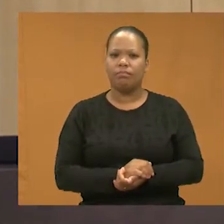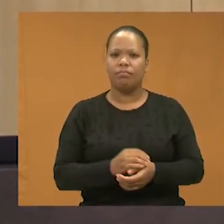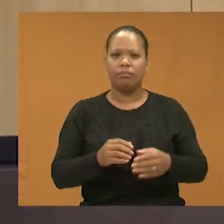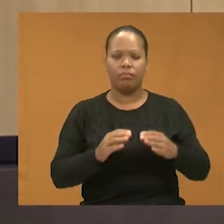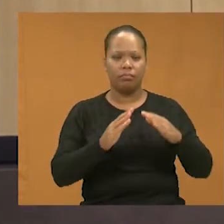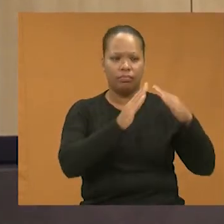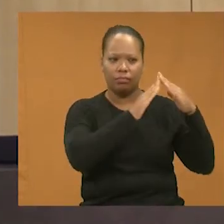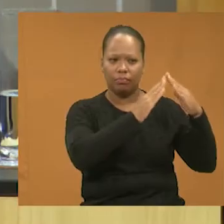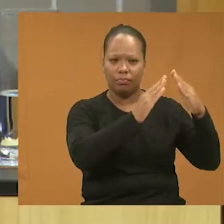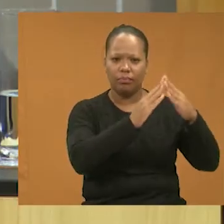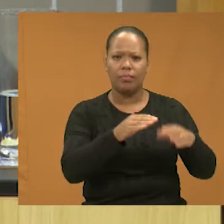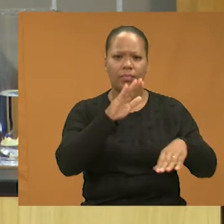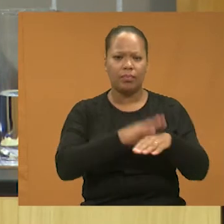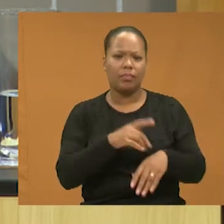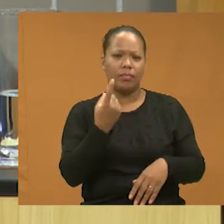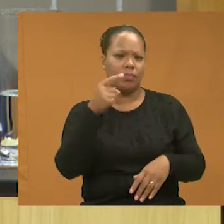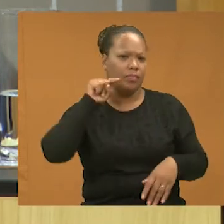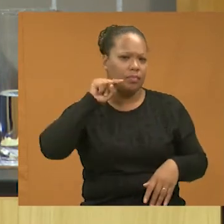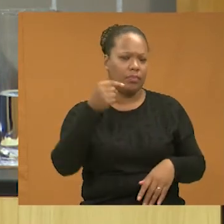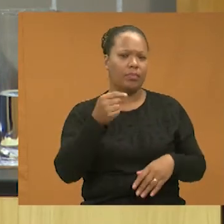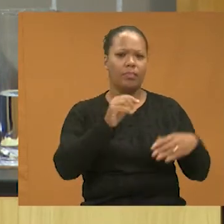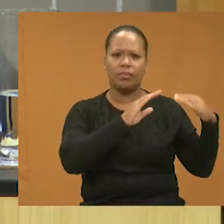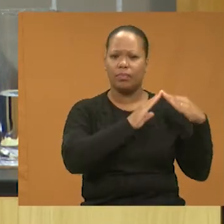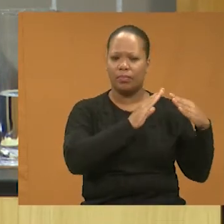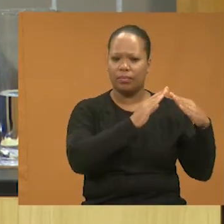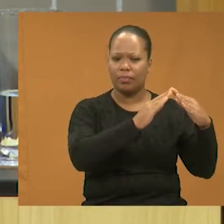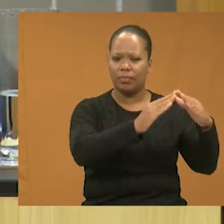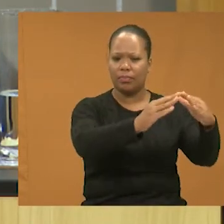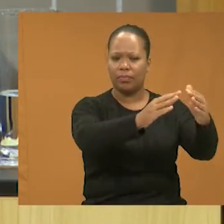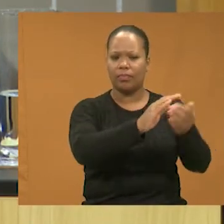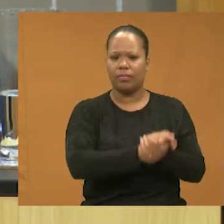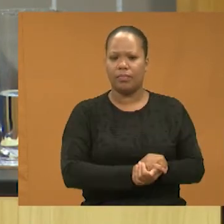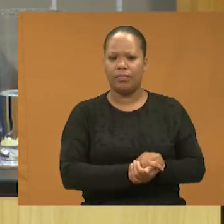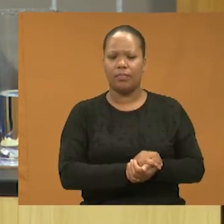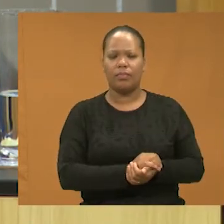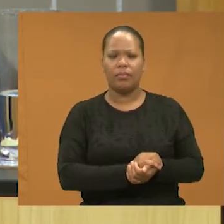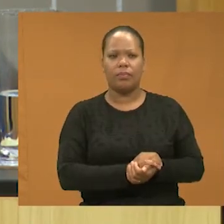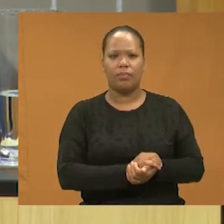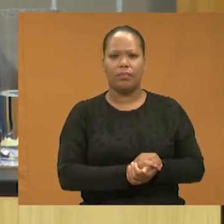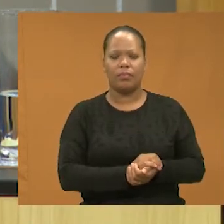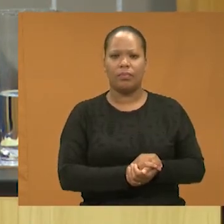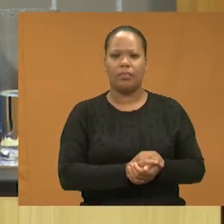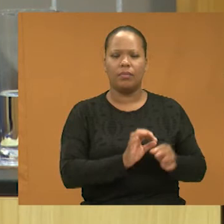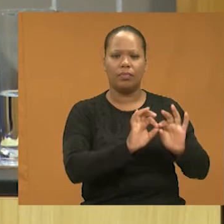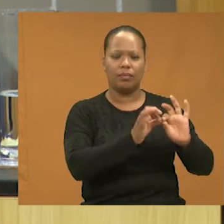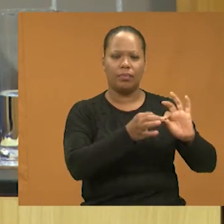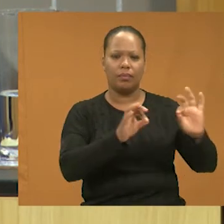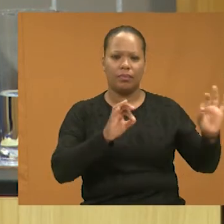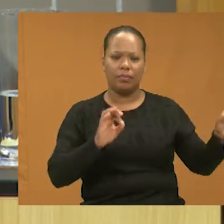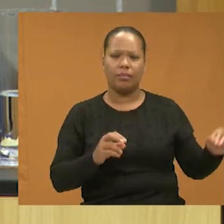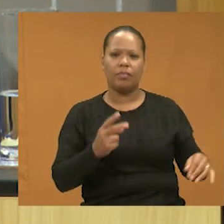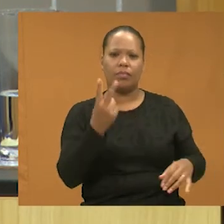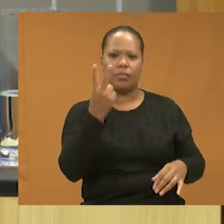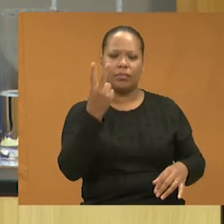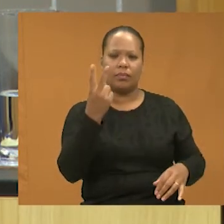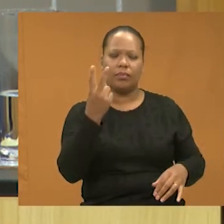de 1.000 casas. E como você falou, Juarez, a distância dá 2,2 km, já foi